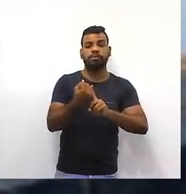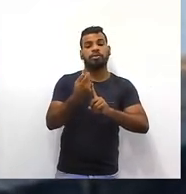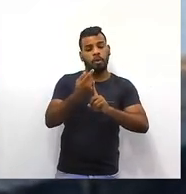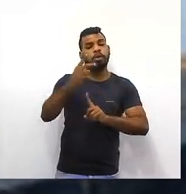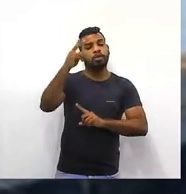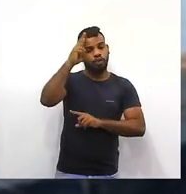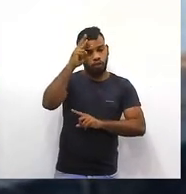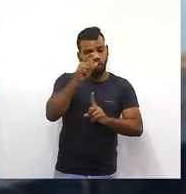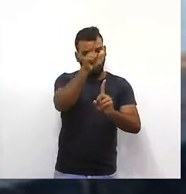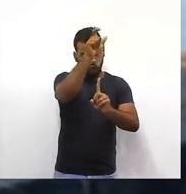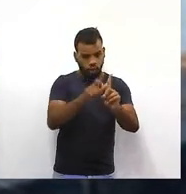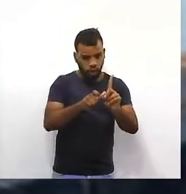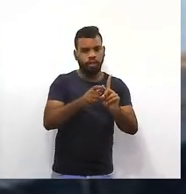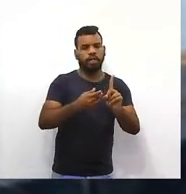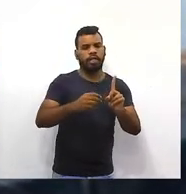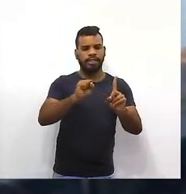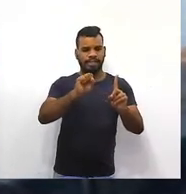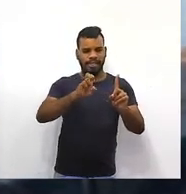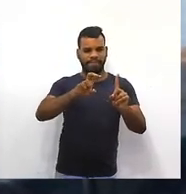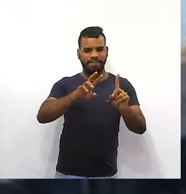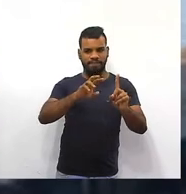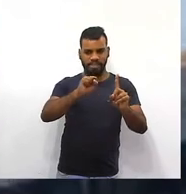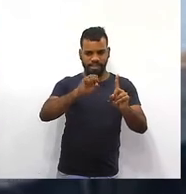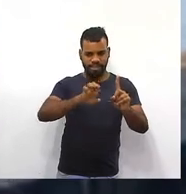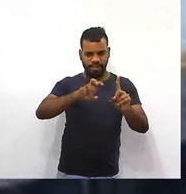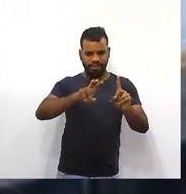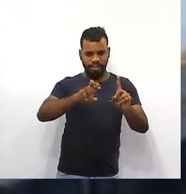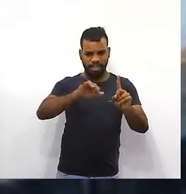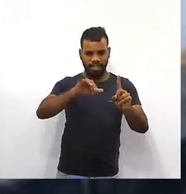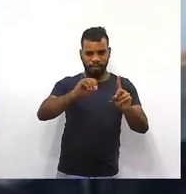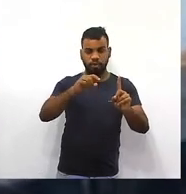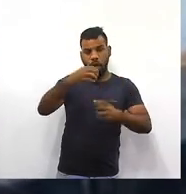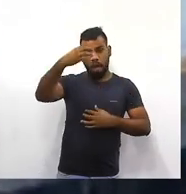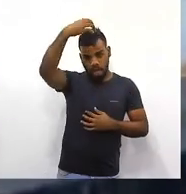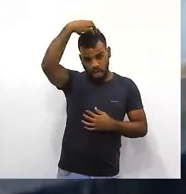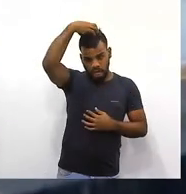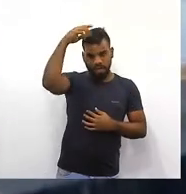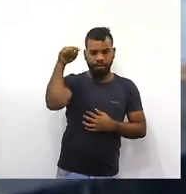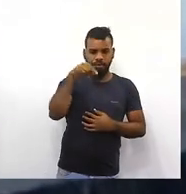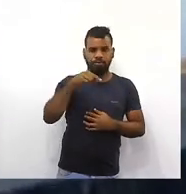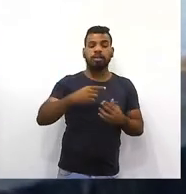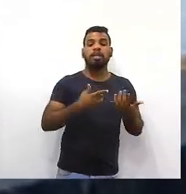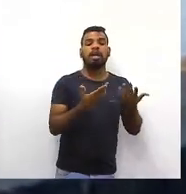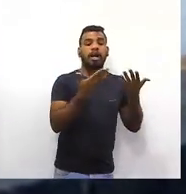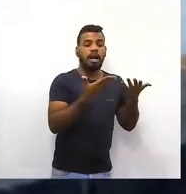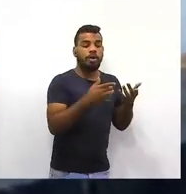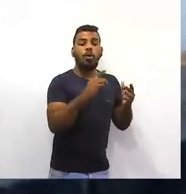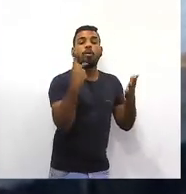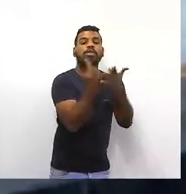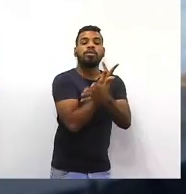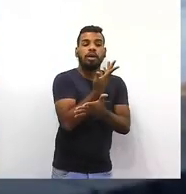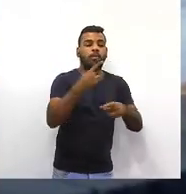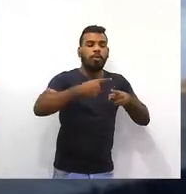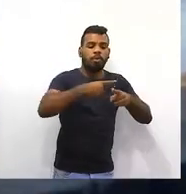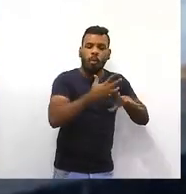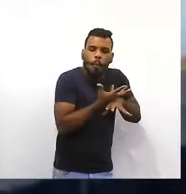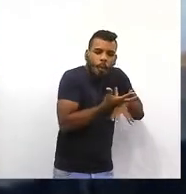de um personagem Severino, né? Severino retirante, tá? Que vai fugir das mazelas da